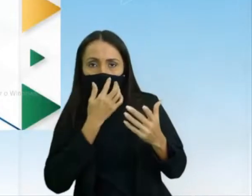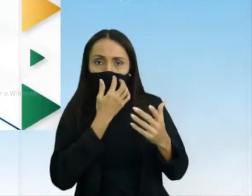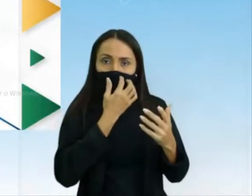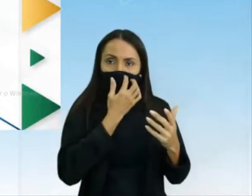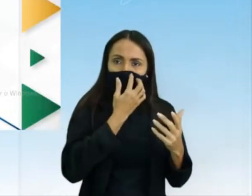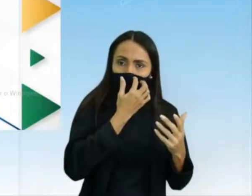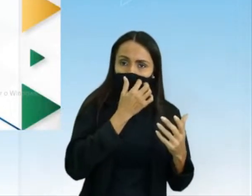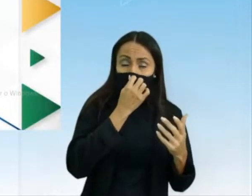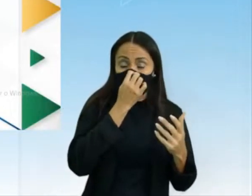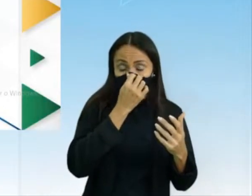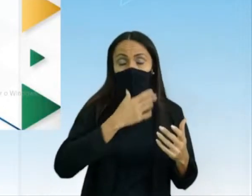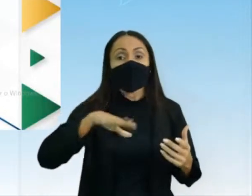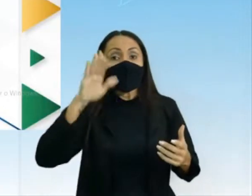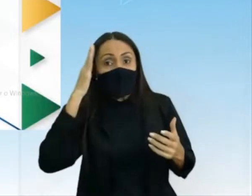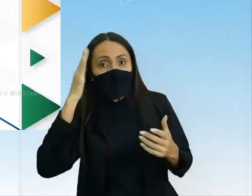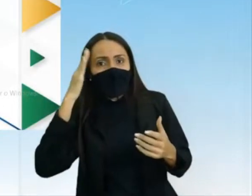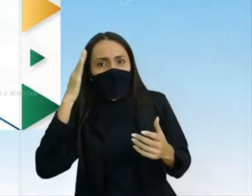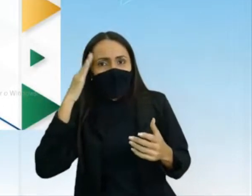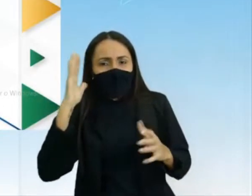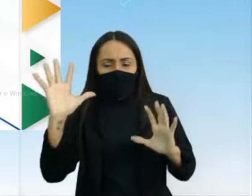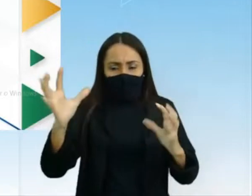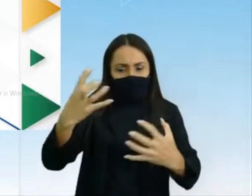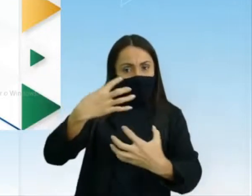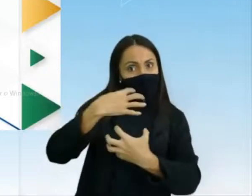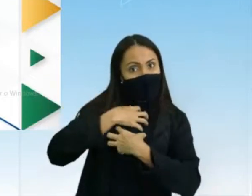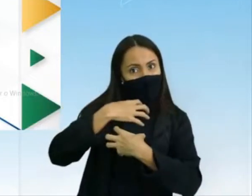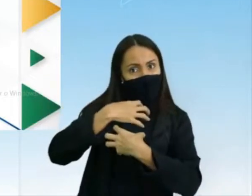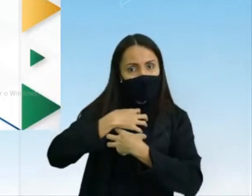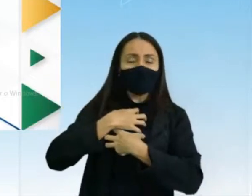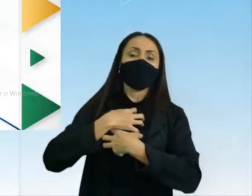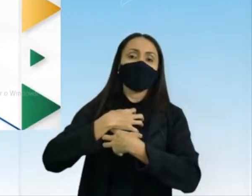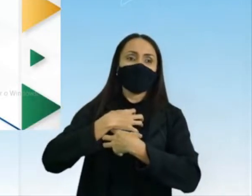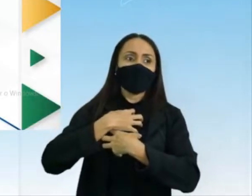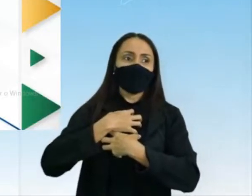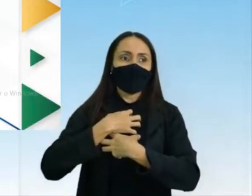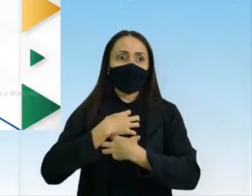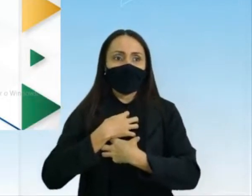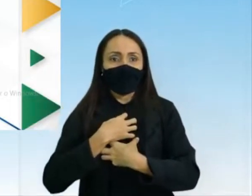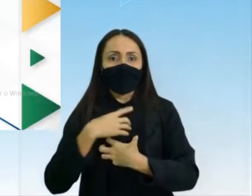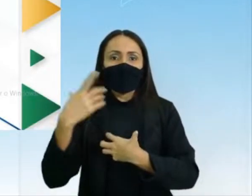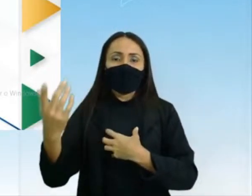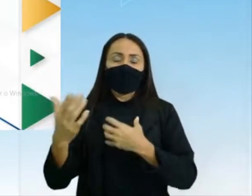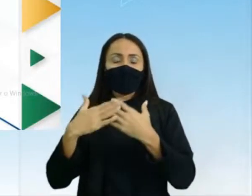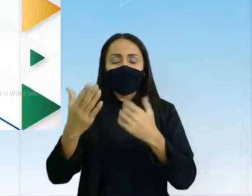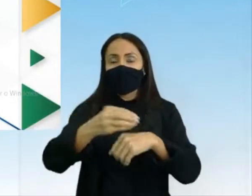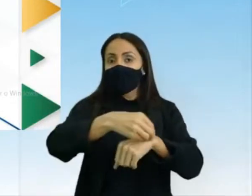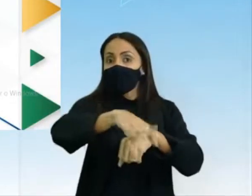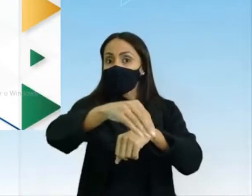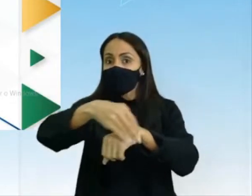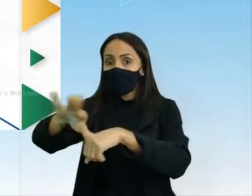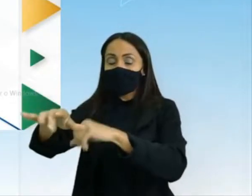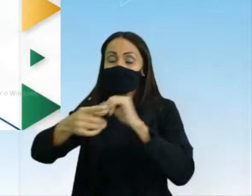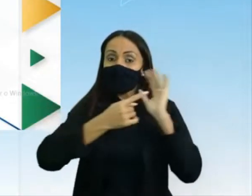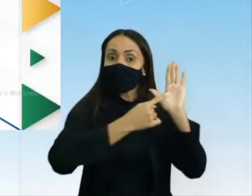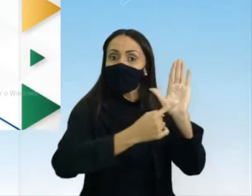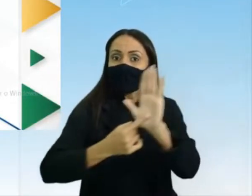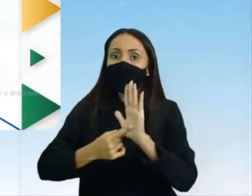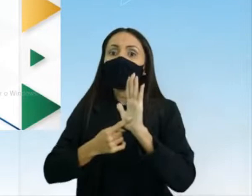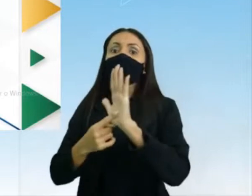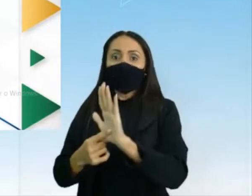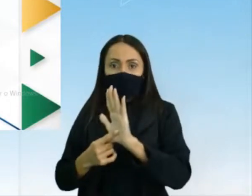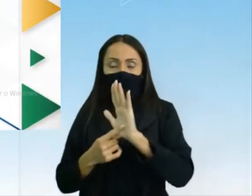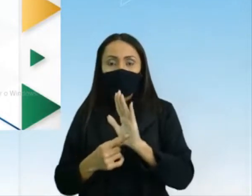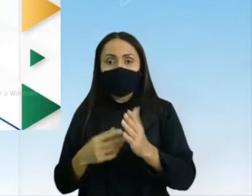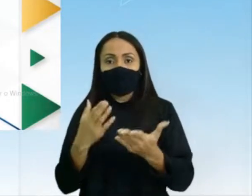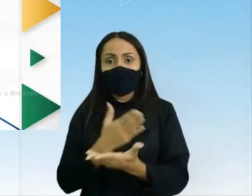balões, nós entendemos o sentimento que ele está perpassando, mostrando. Então,